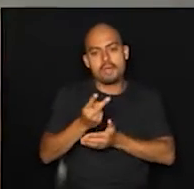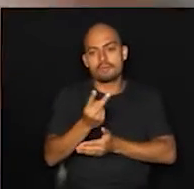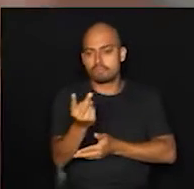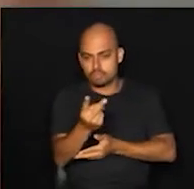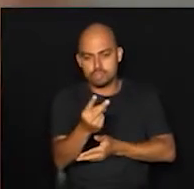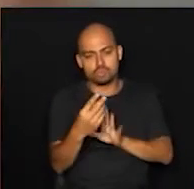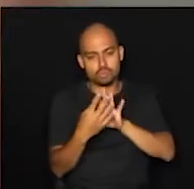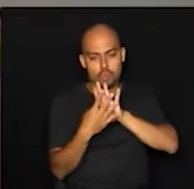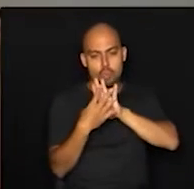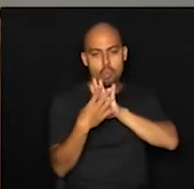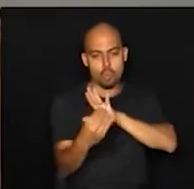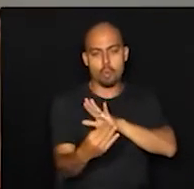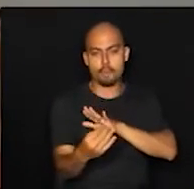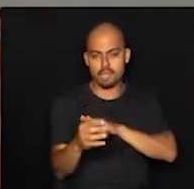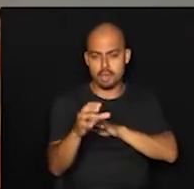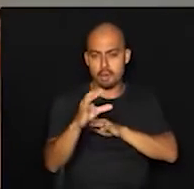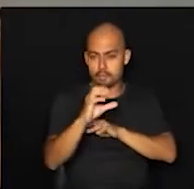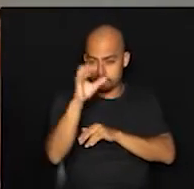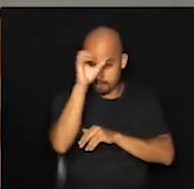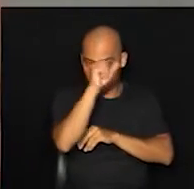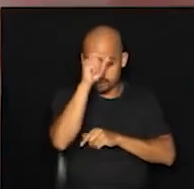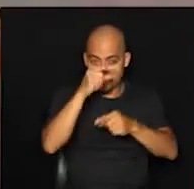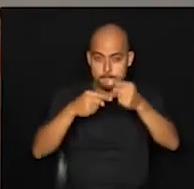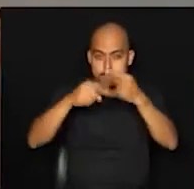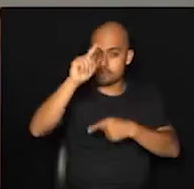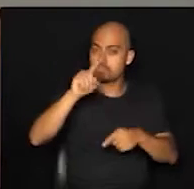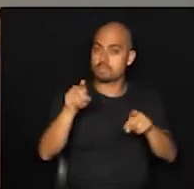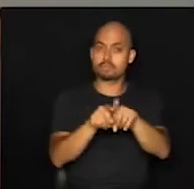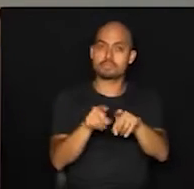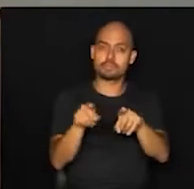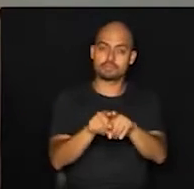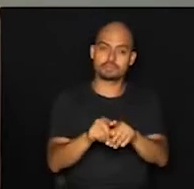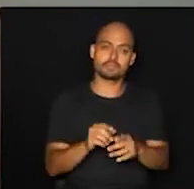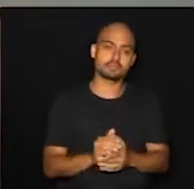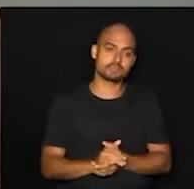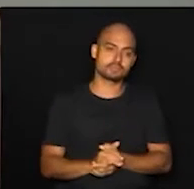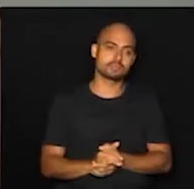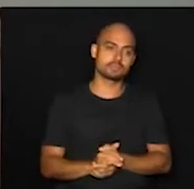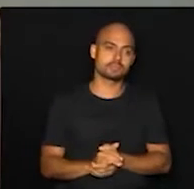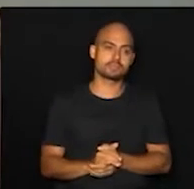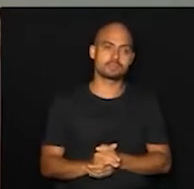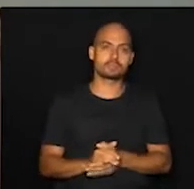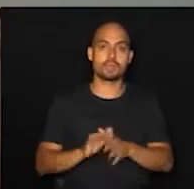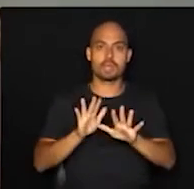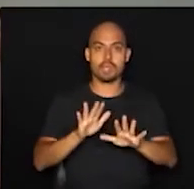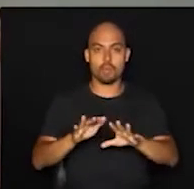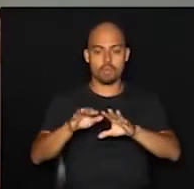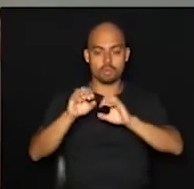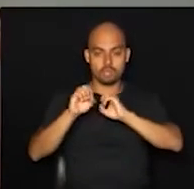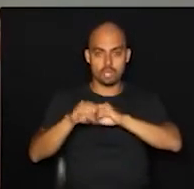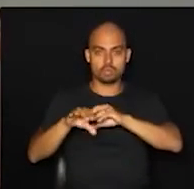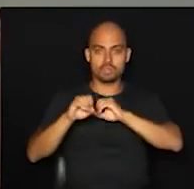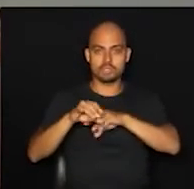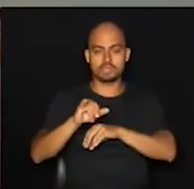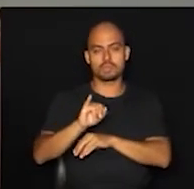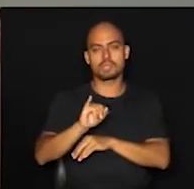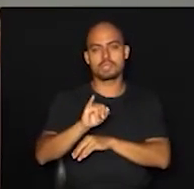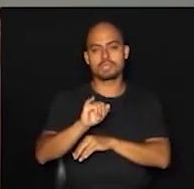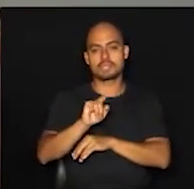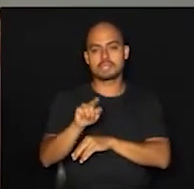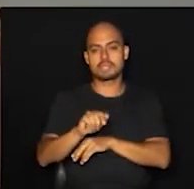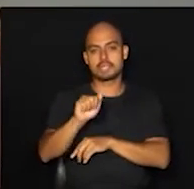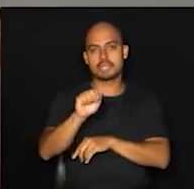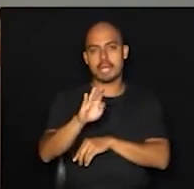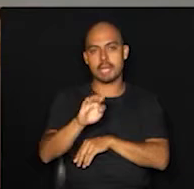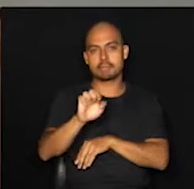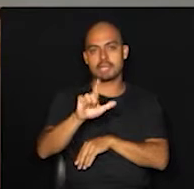aprenderem. Então, na verdade, a educação isabelina foi uma educação altíssima, né? É